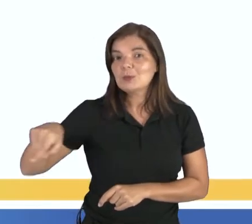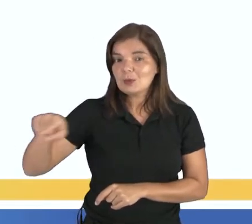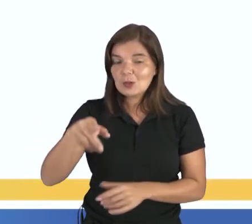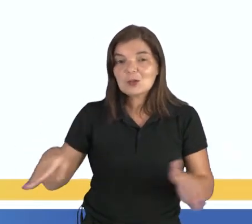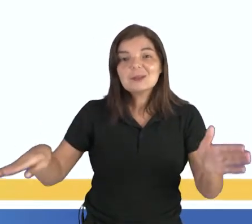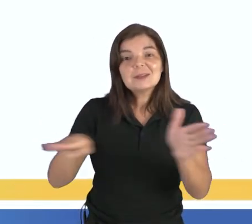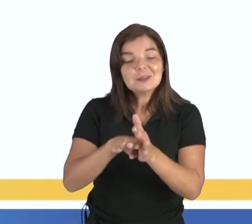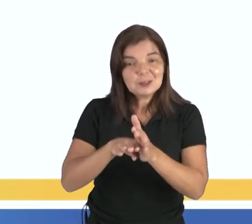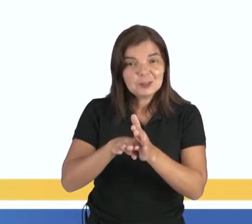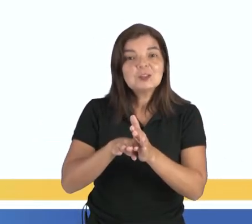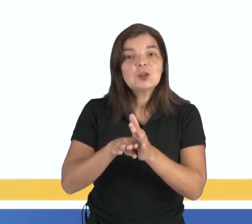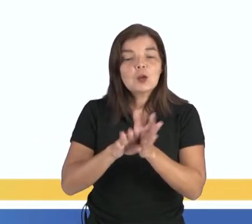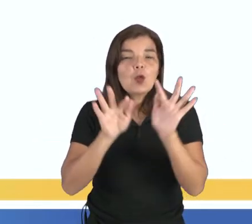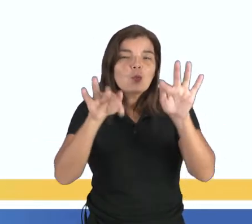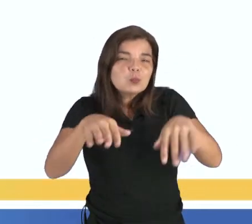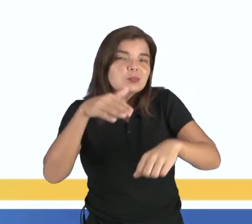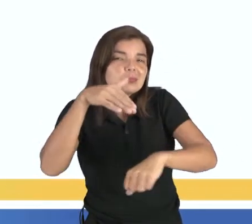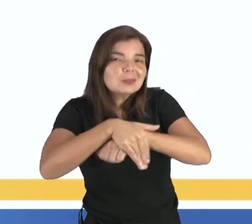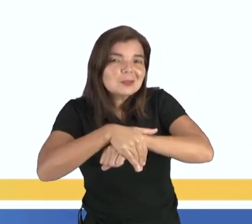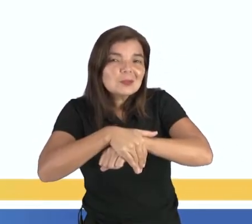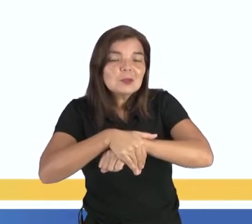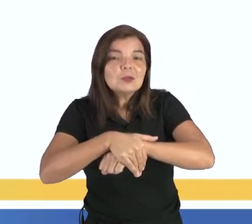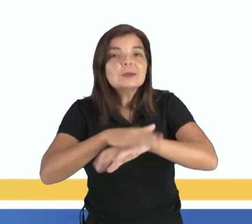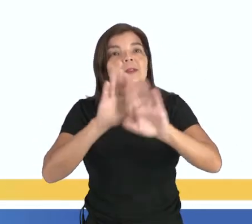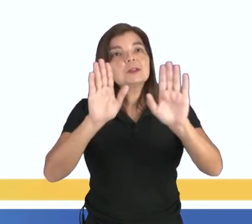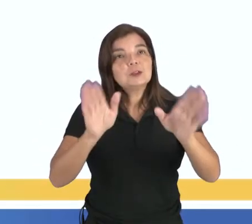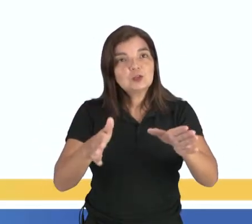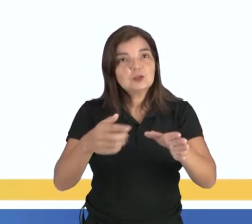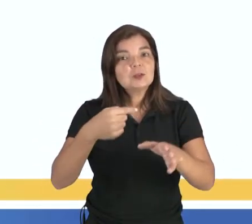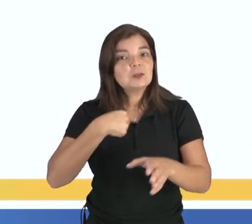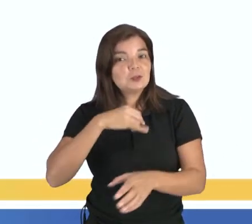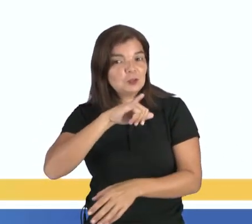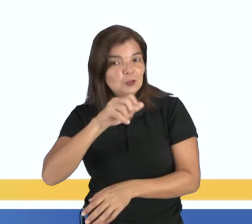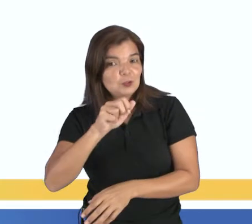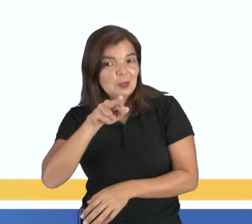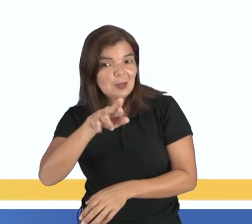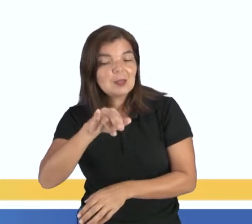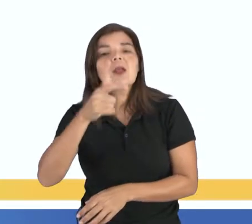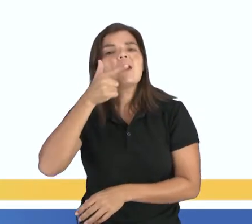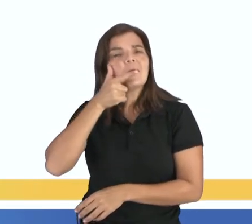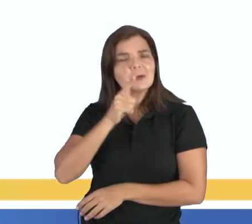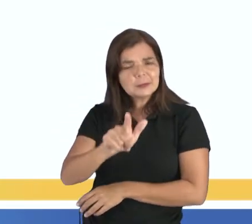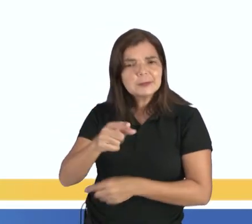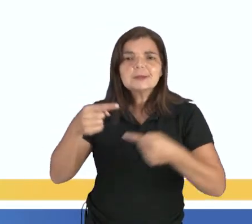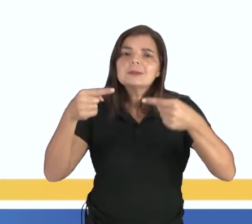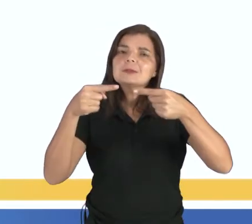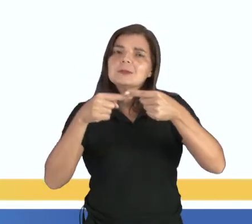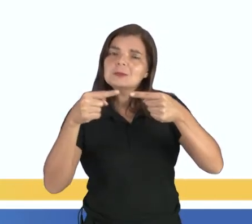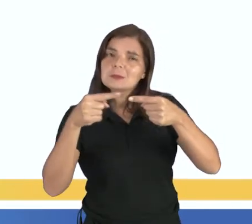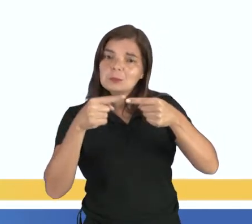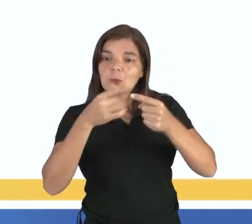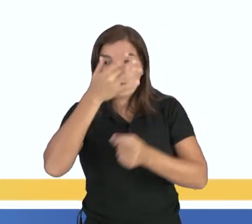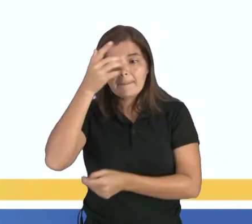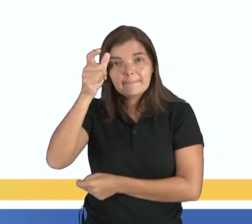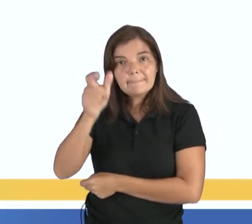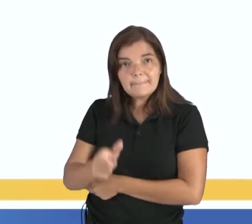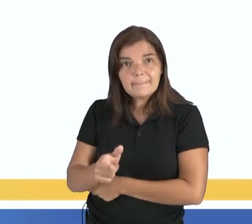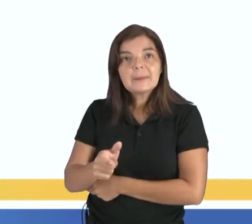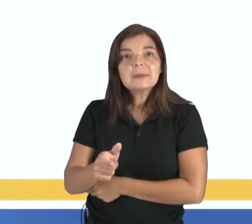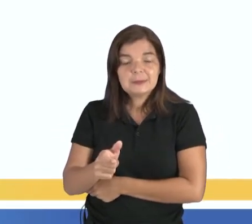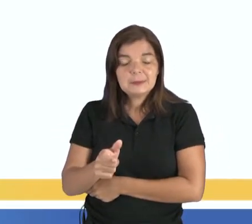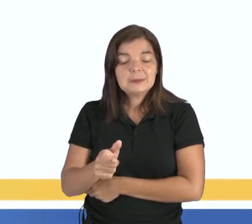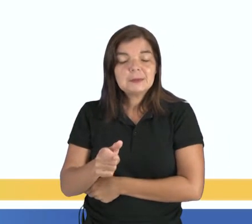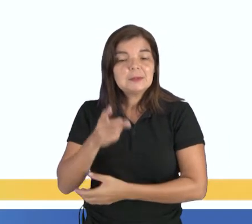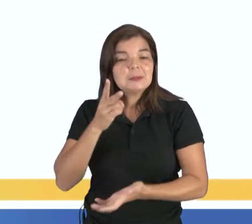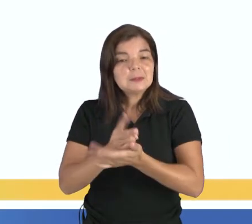chegaremos ao fim da noite. Jair e eu conseguimos, então vai concordar com a pessoa, e nesse caso vai